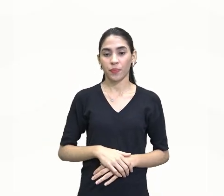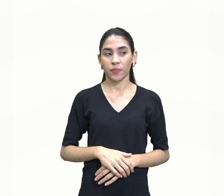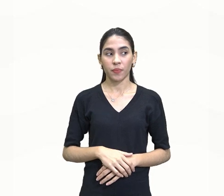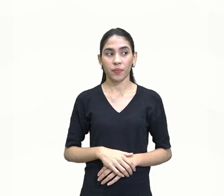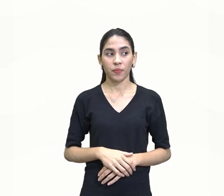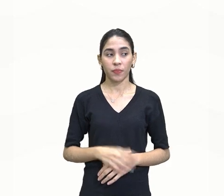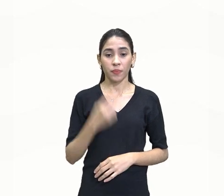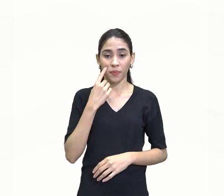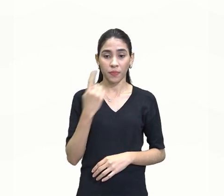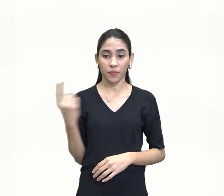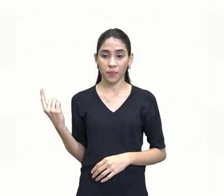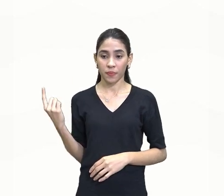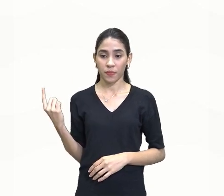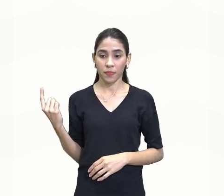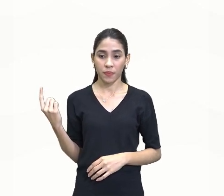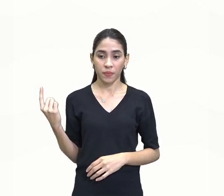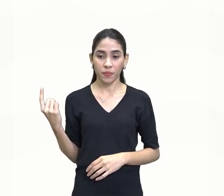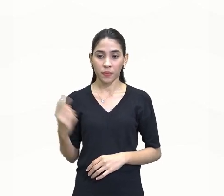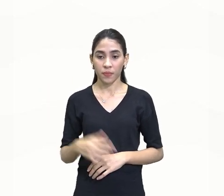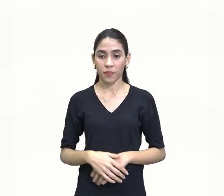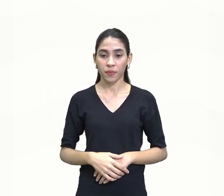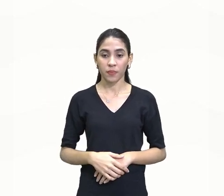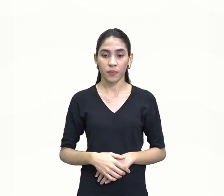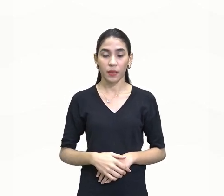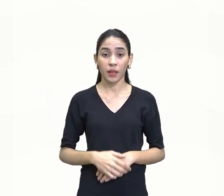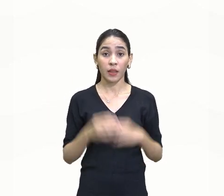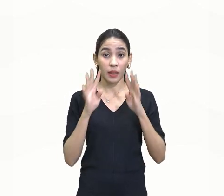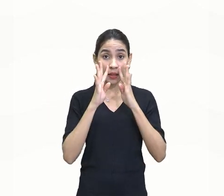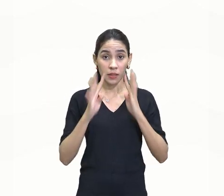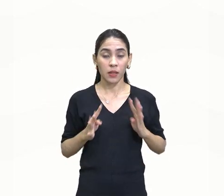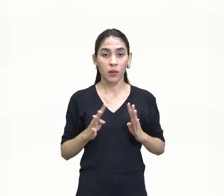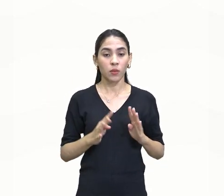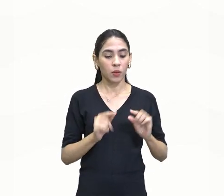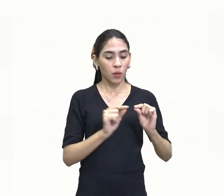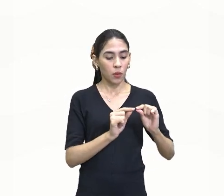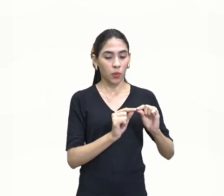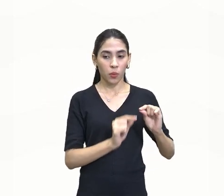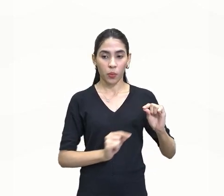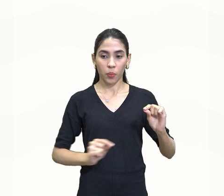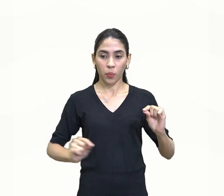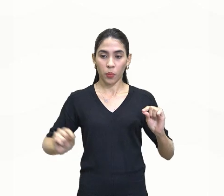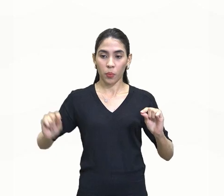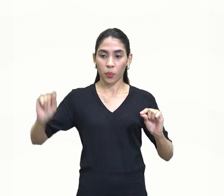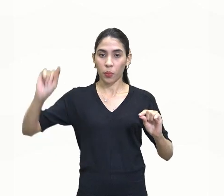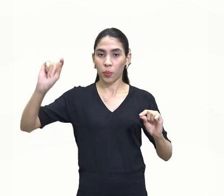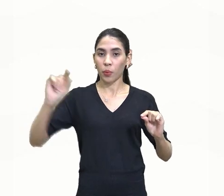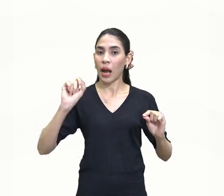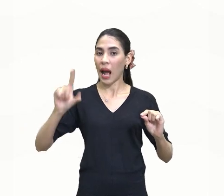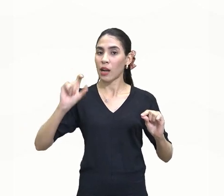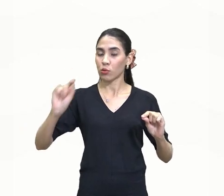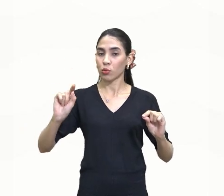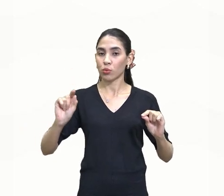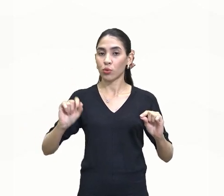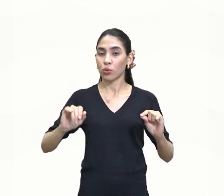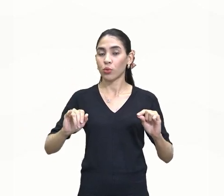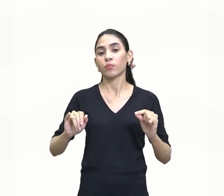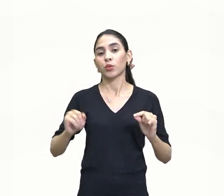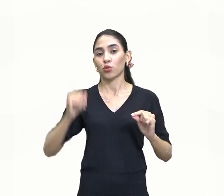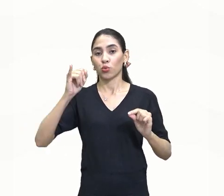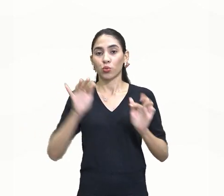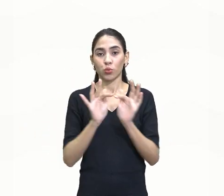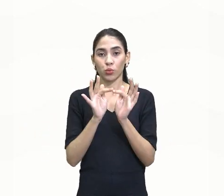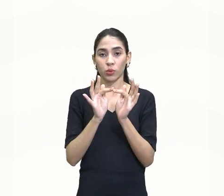juros simples e juros compostos. Olha aí, na linha azul nós temos os juros simples e na